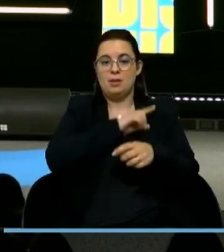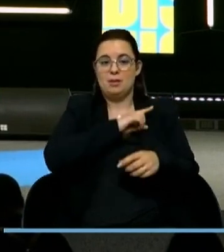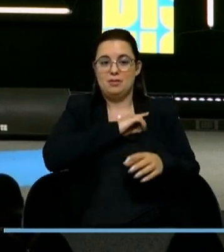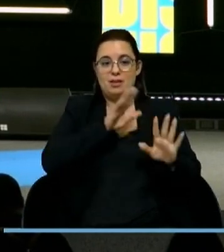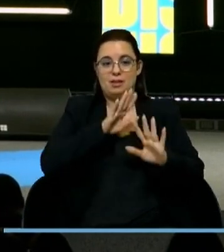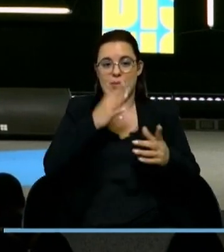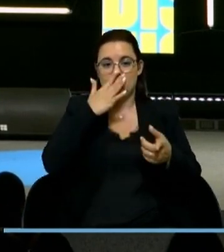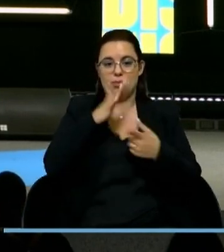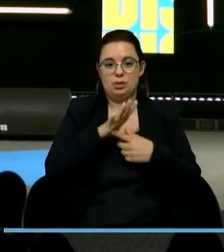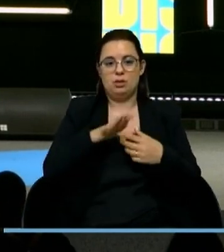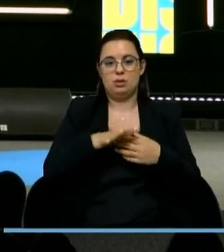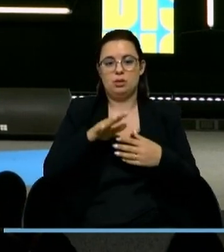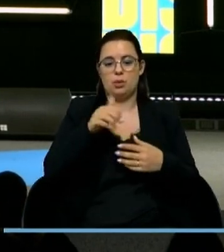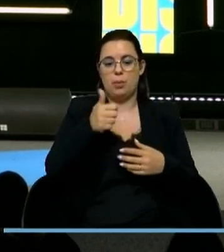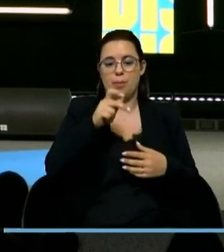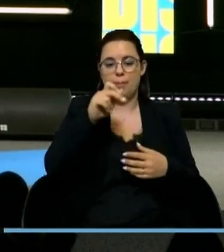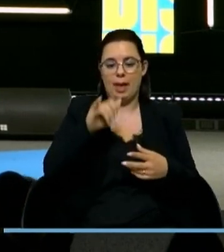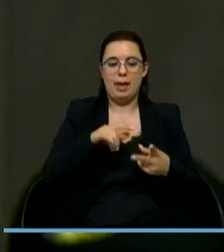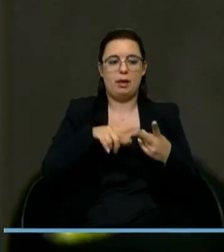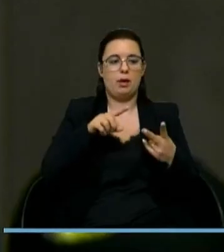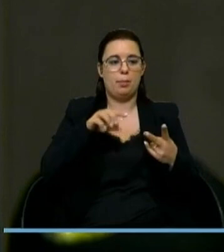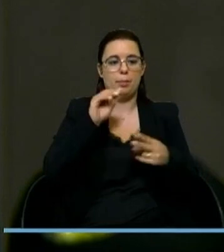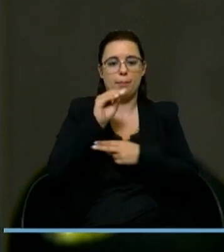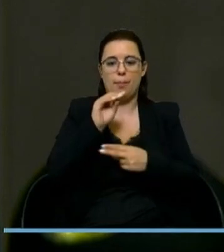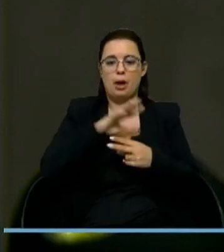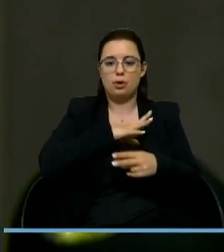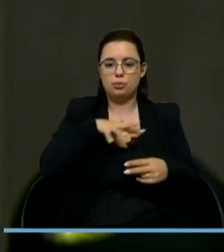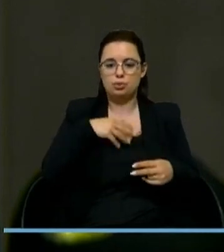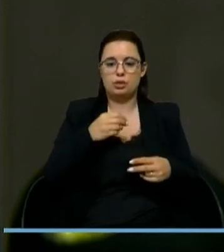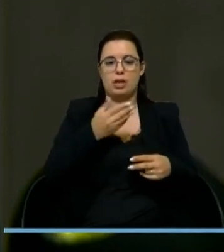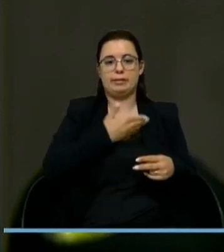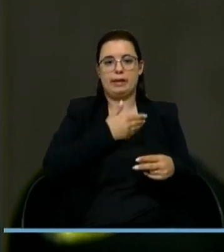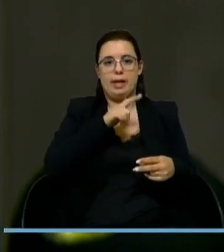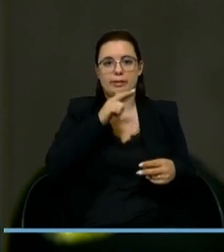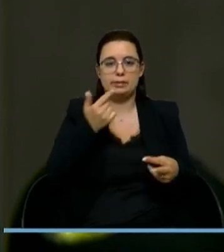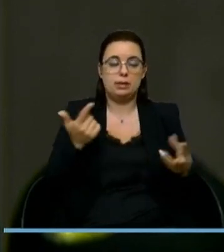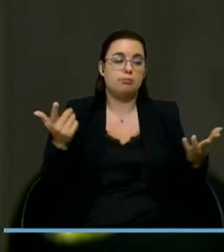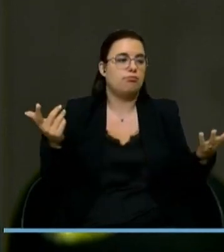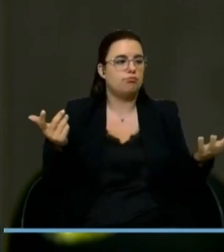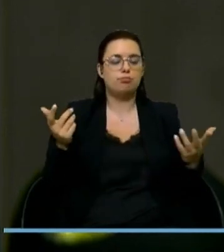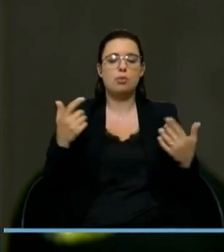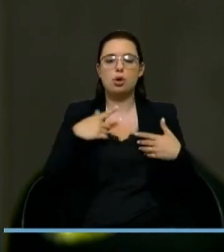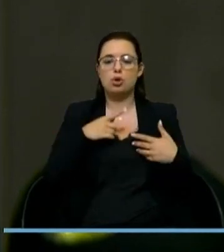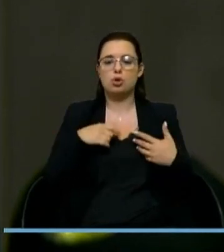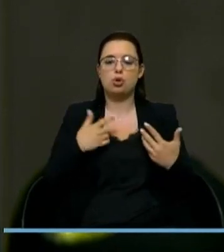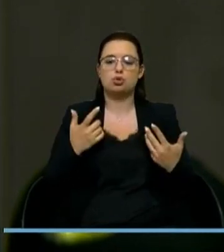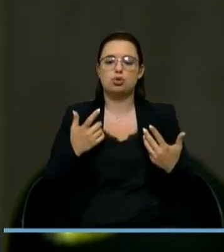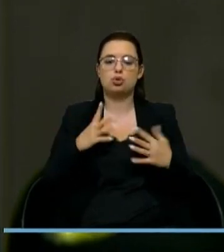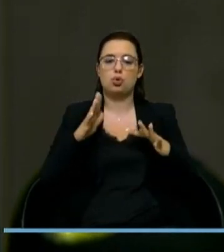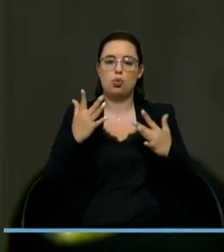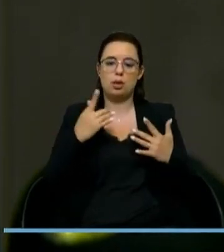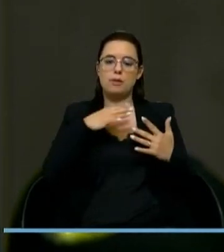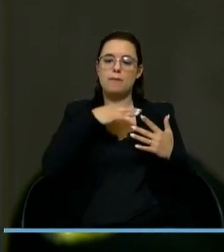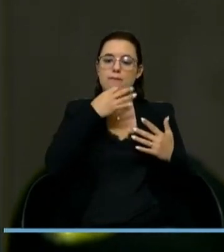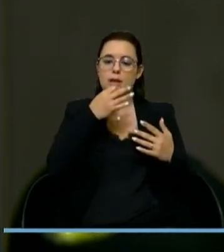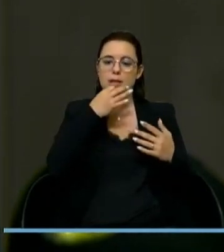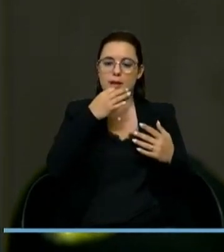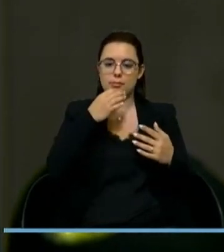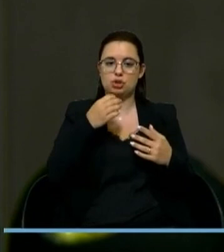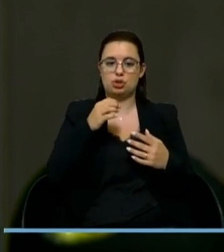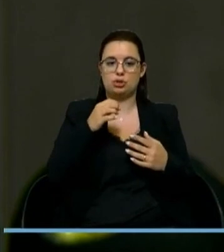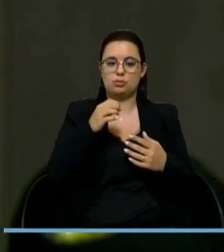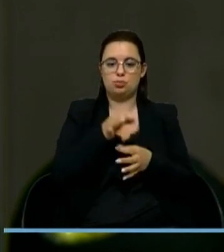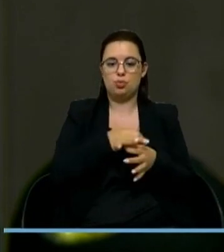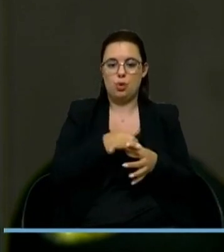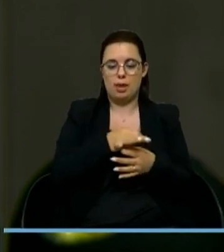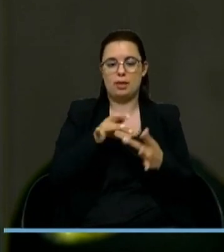temos, por exemplo, emissões do BEI, emissões do Banco Mundial de Obrigações DLT, mas como, quando se fala em